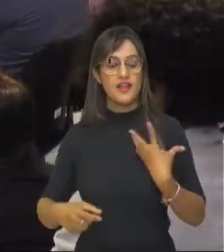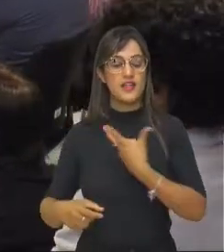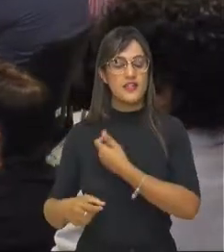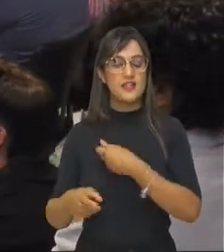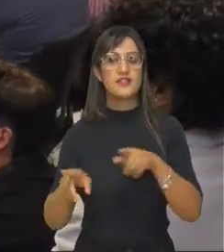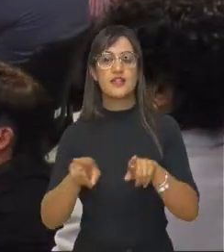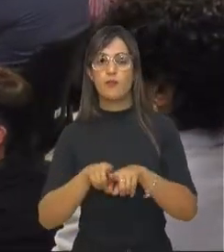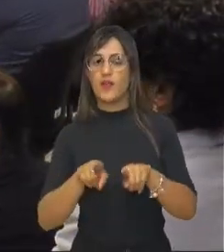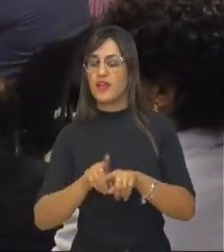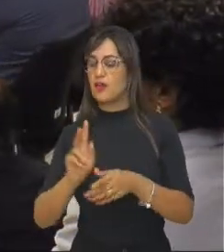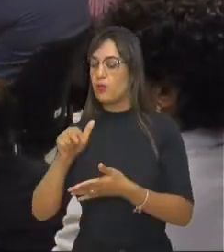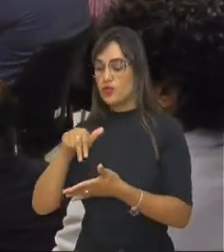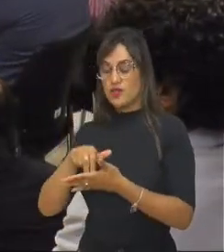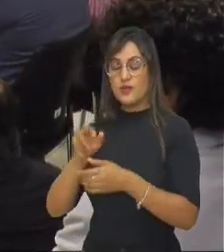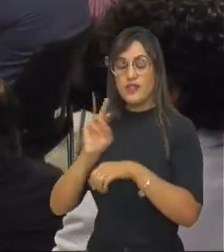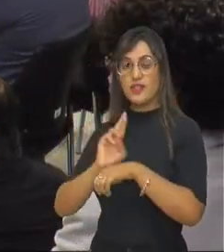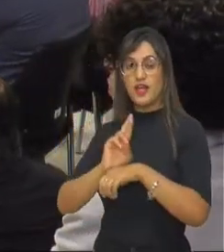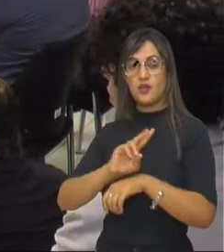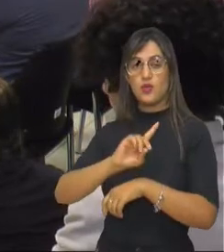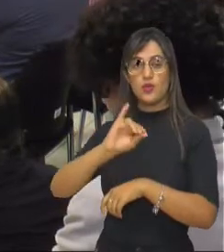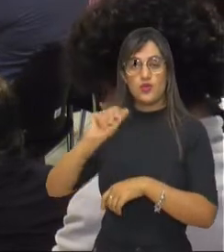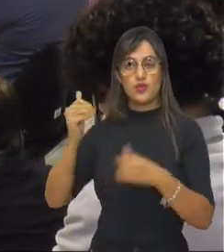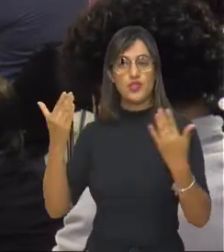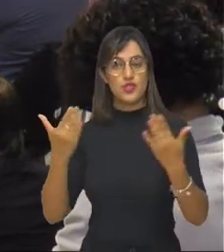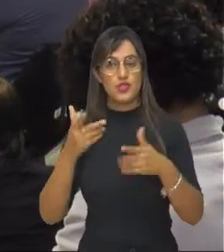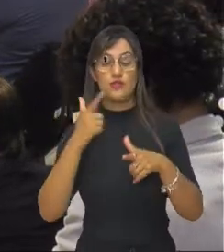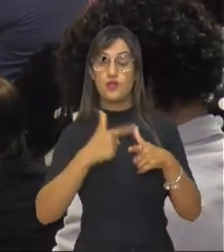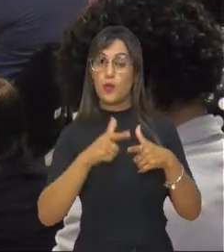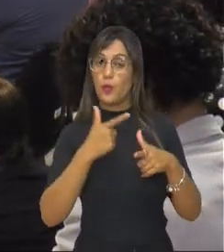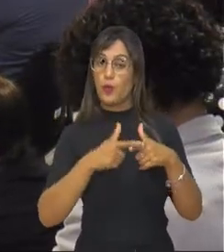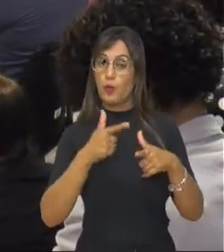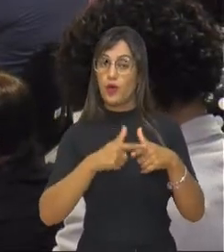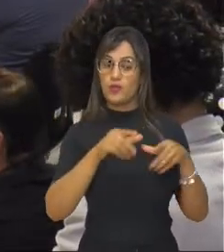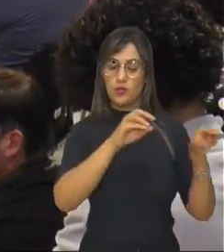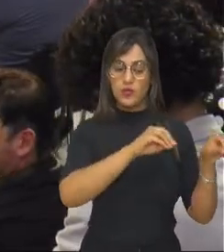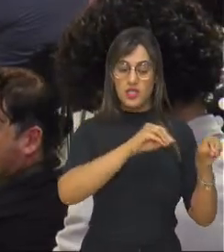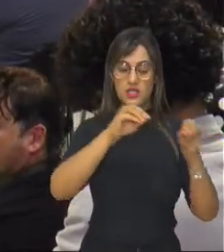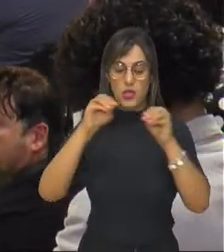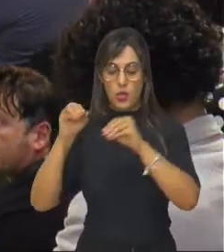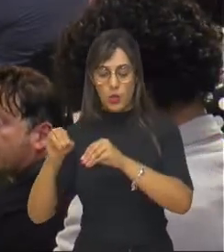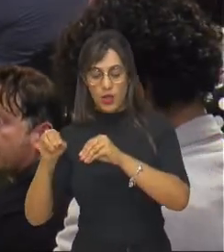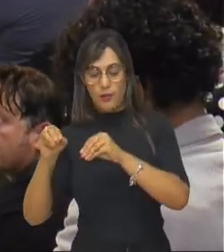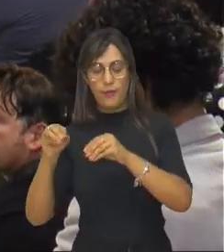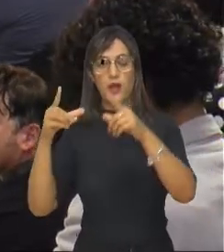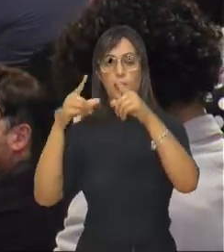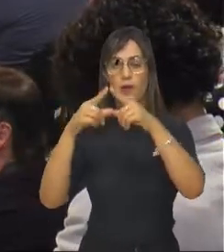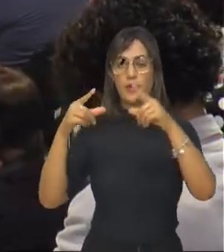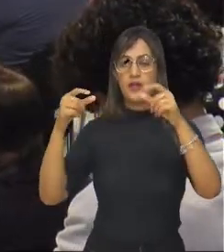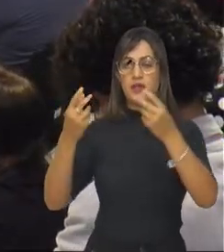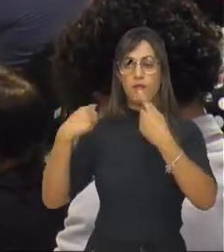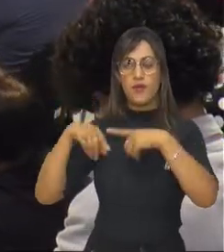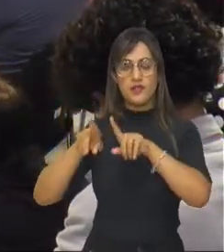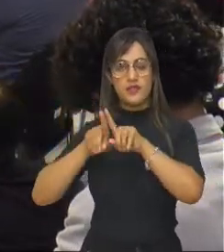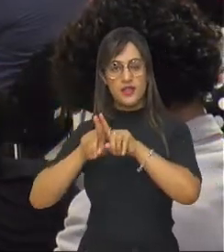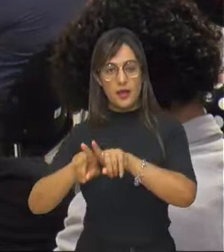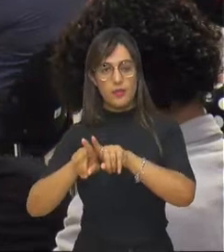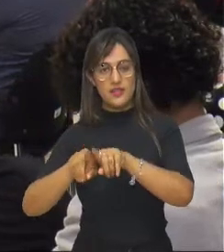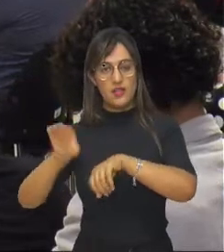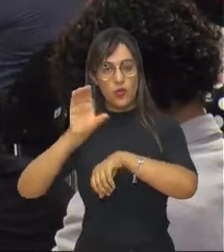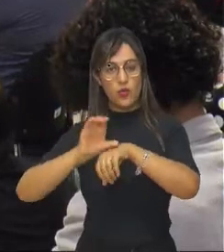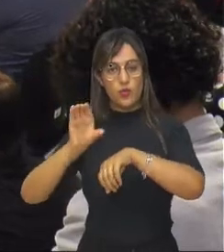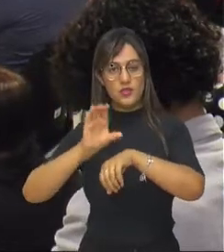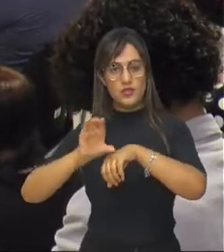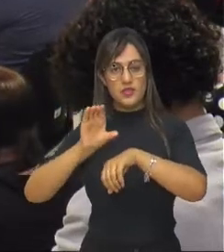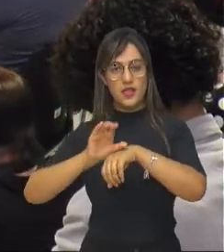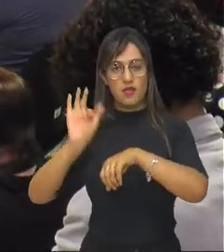estar representada no dia de hoje devido a problemas em seu deslocamento para Brasília, mas que é parceira de longa data do Conselho Federal de